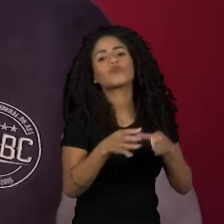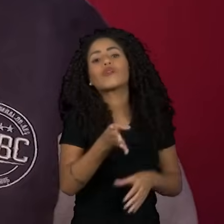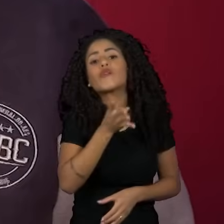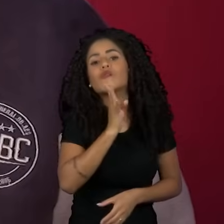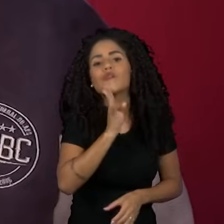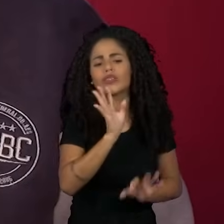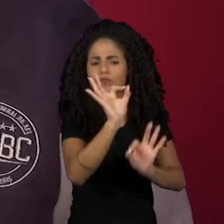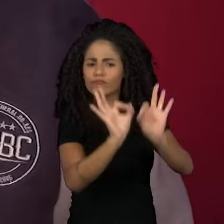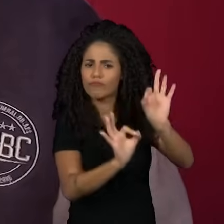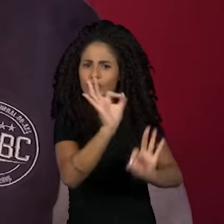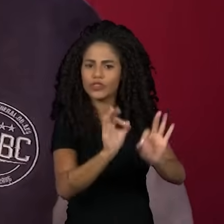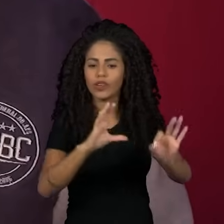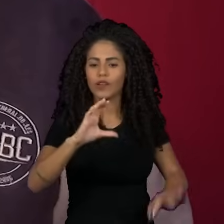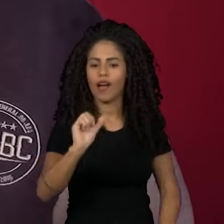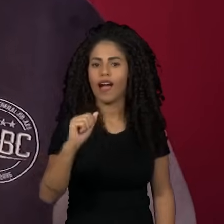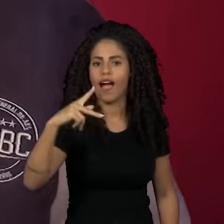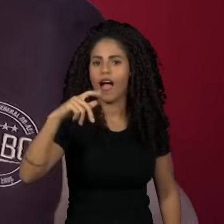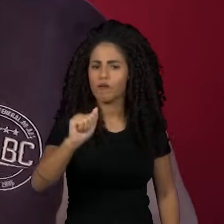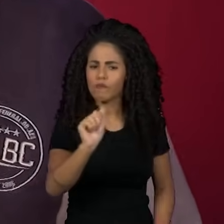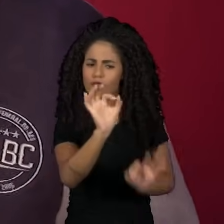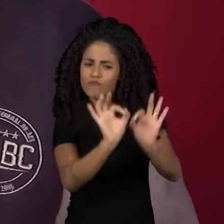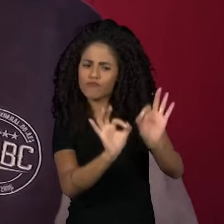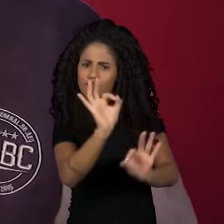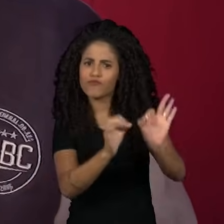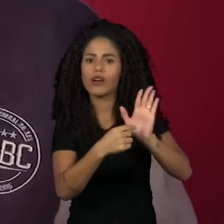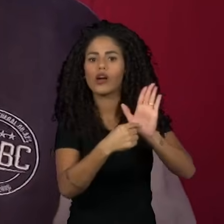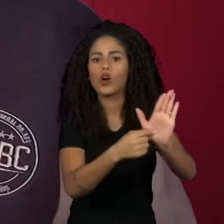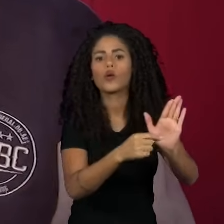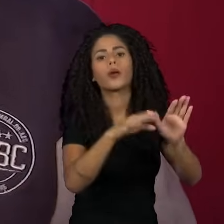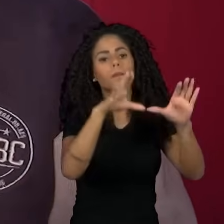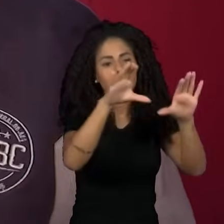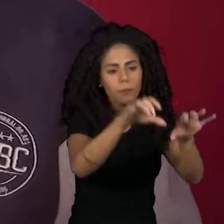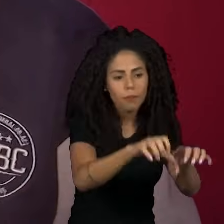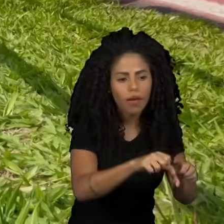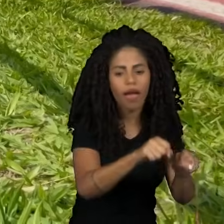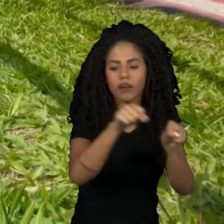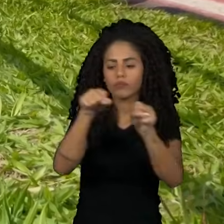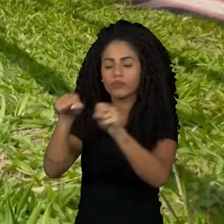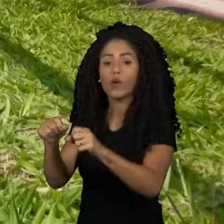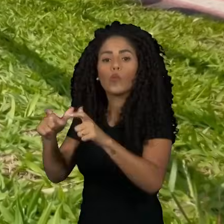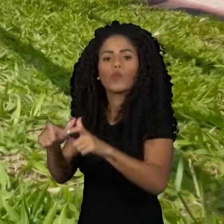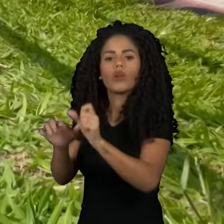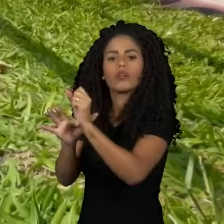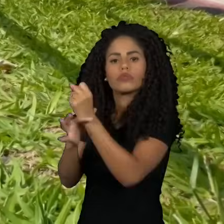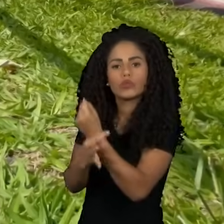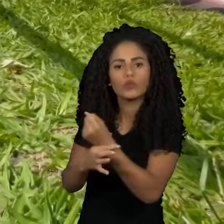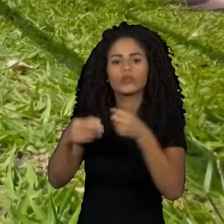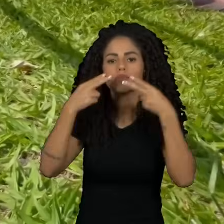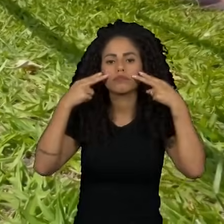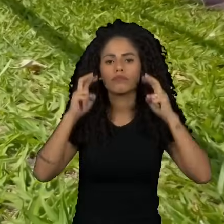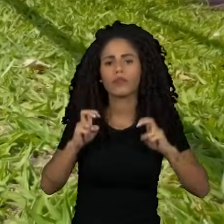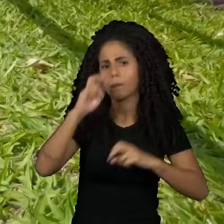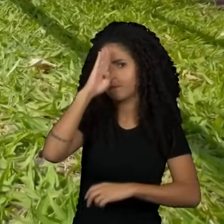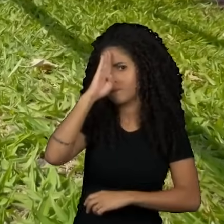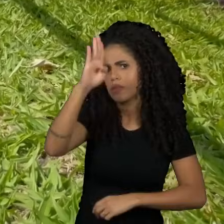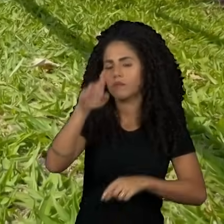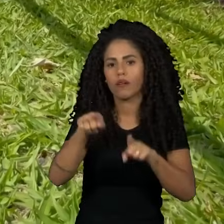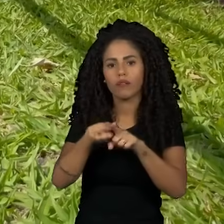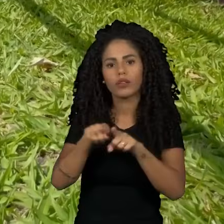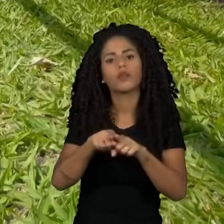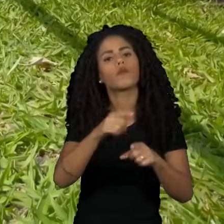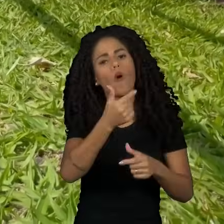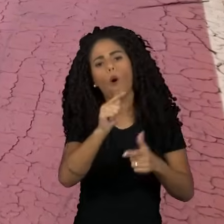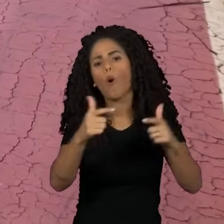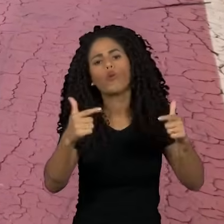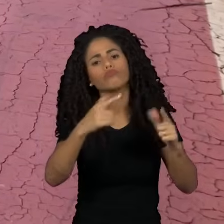O Projeto CAPA, ele atua principalmente no resgate, né, desses animais, das capivaras principalmente, e também dos animais domésticos que são